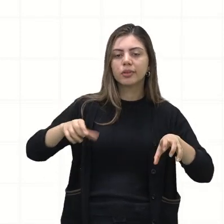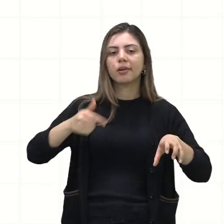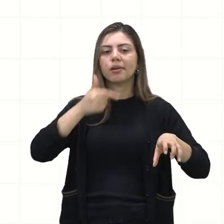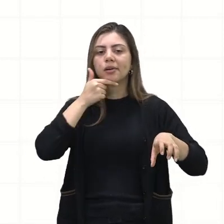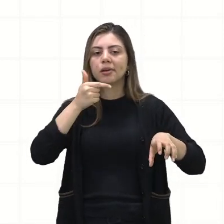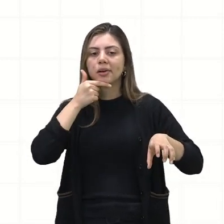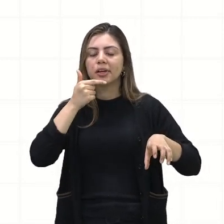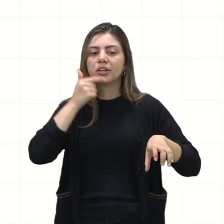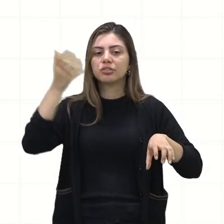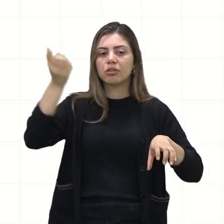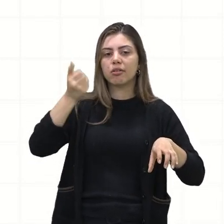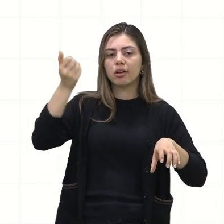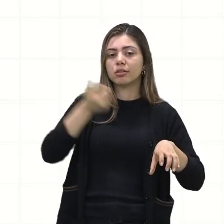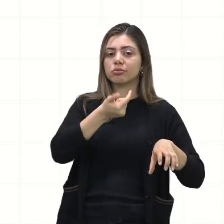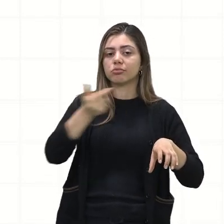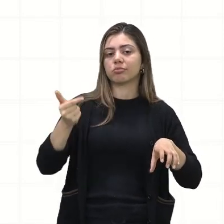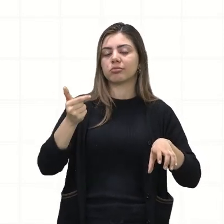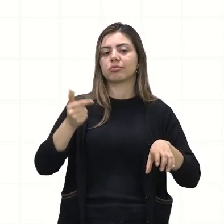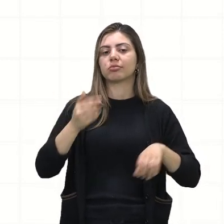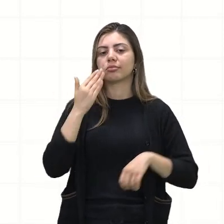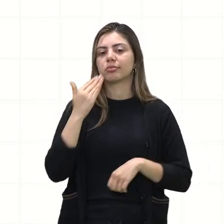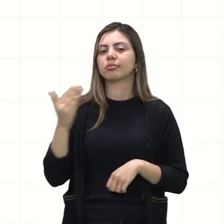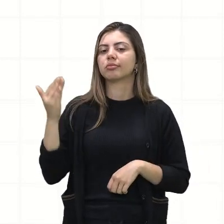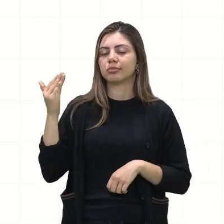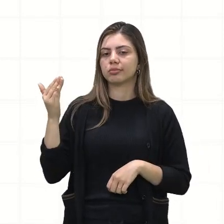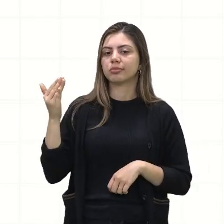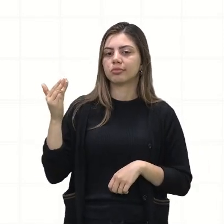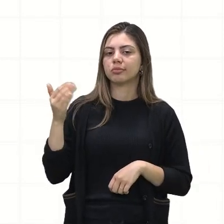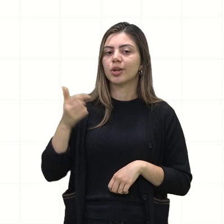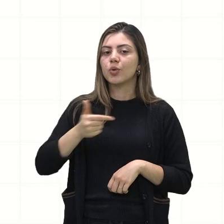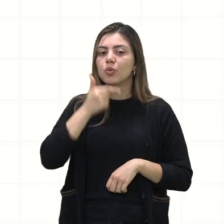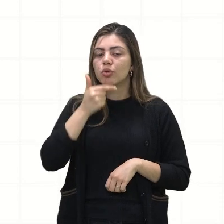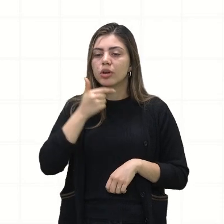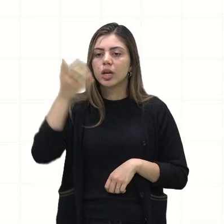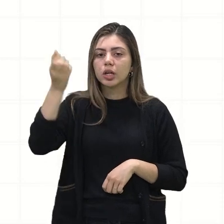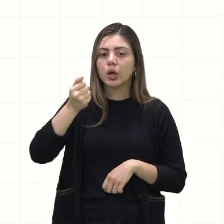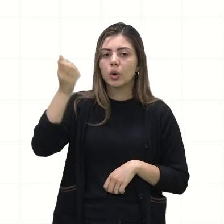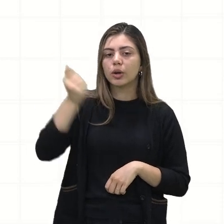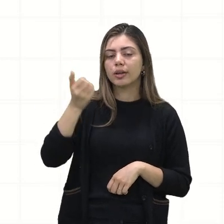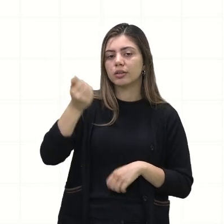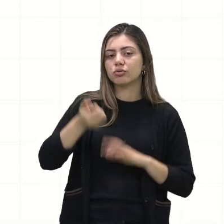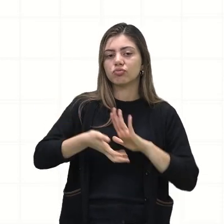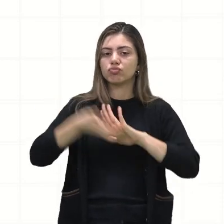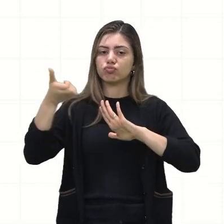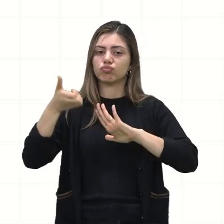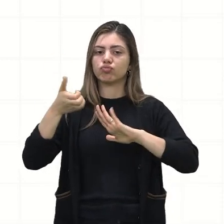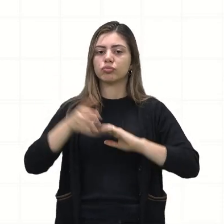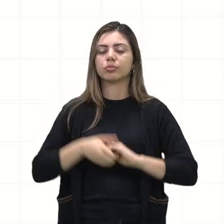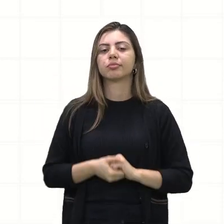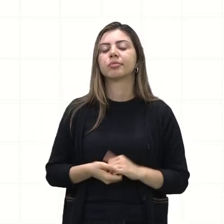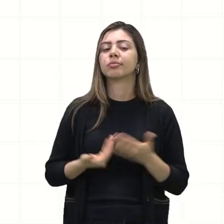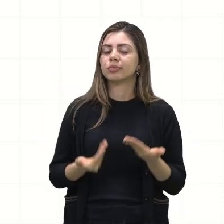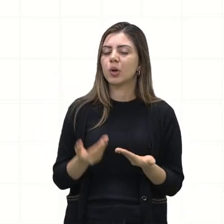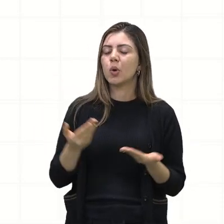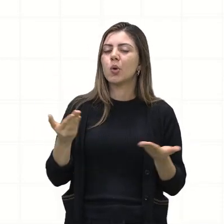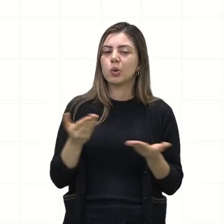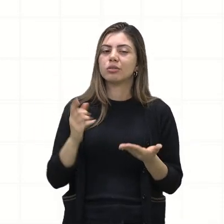queijo. Olha o queijo aqui, ó. Também tem a lactose, né, que hoje em dia tem